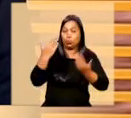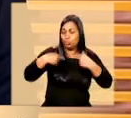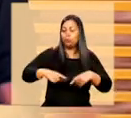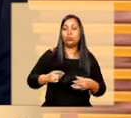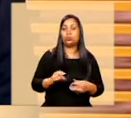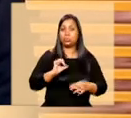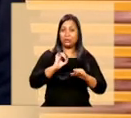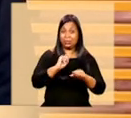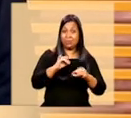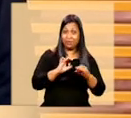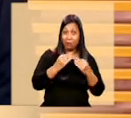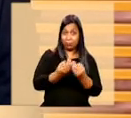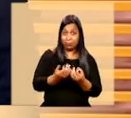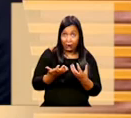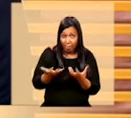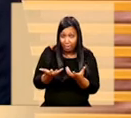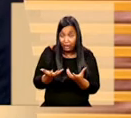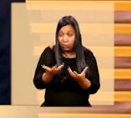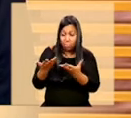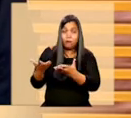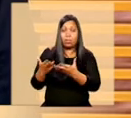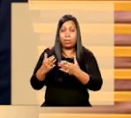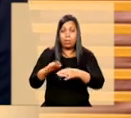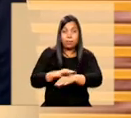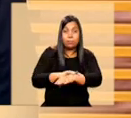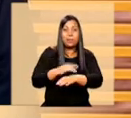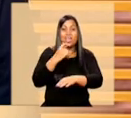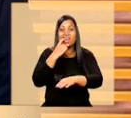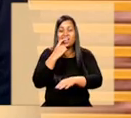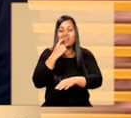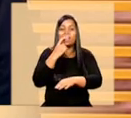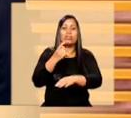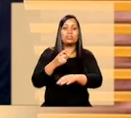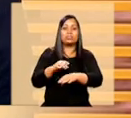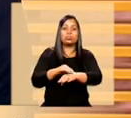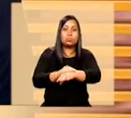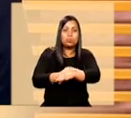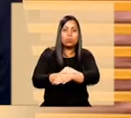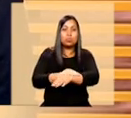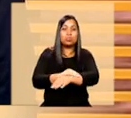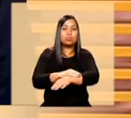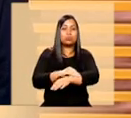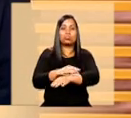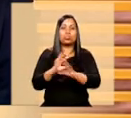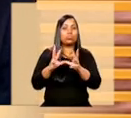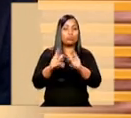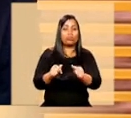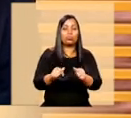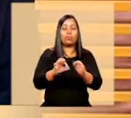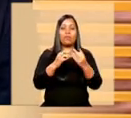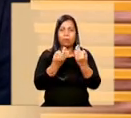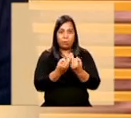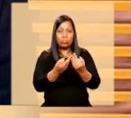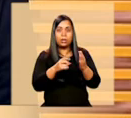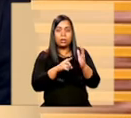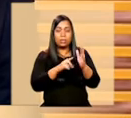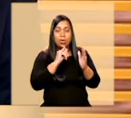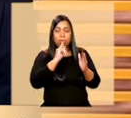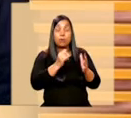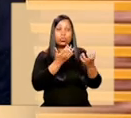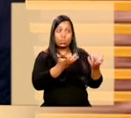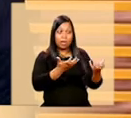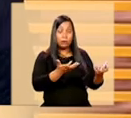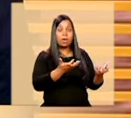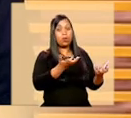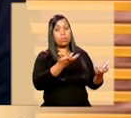jovem, doa tudo, se a família quiser. Tudo mesmo, né? Pele, ossos, tendão, músculo. Então, tudo isso pergunta para a família e a